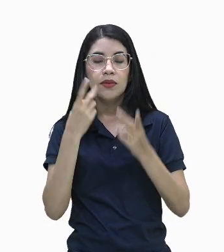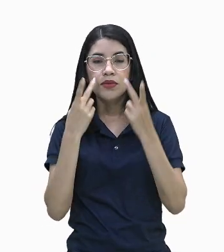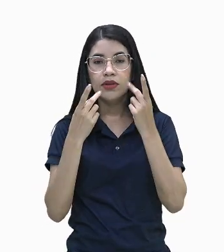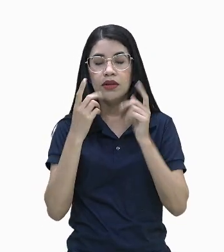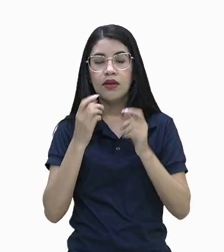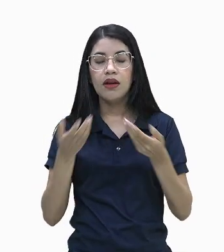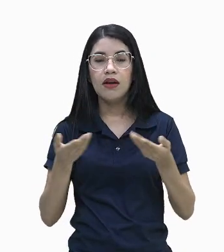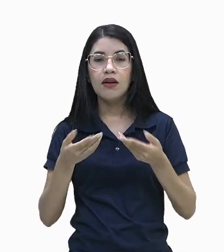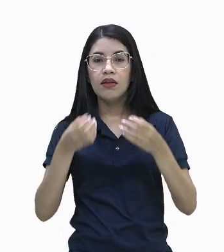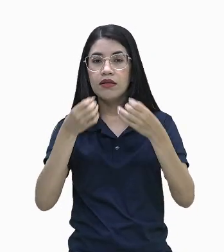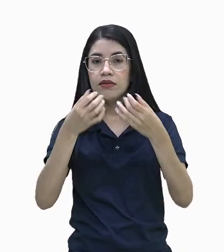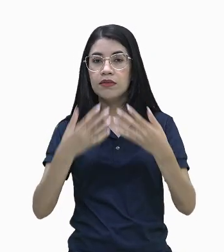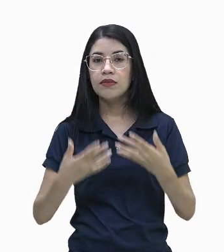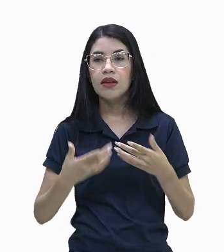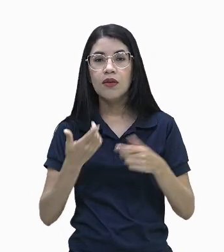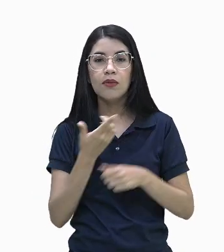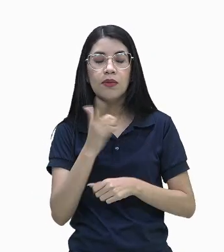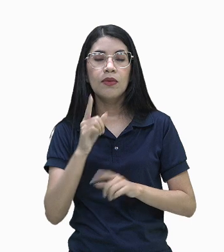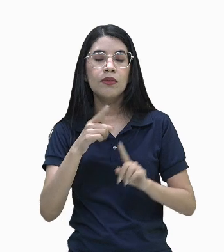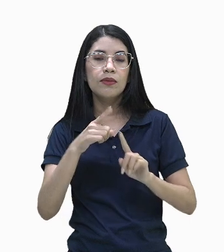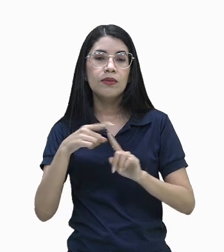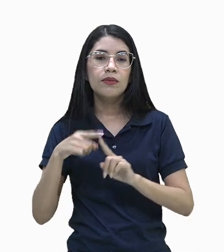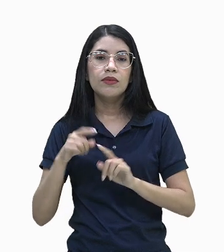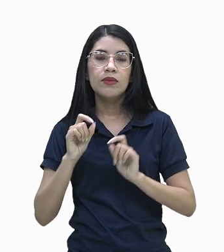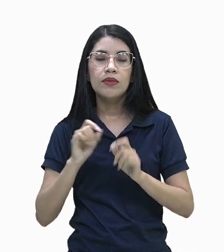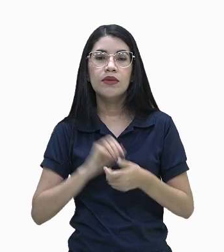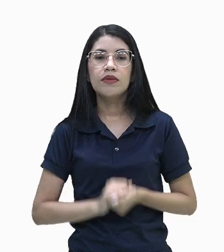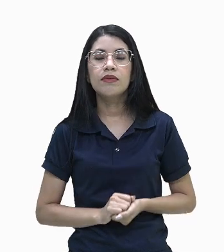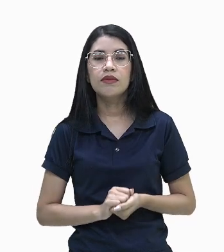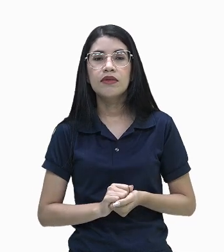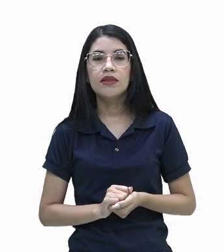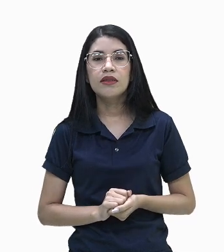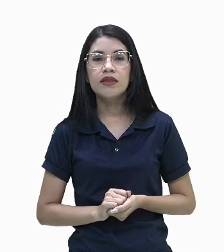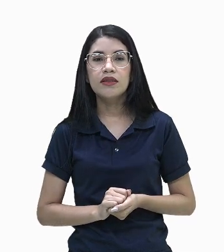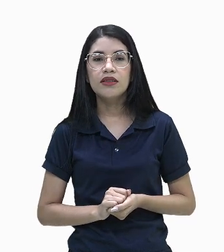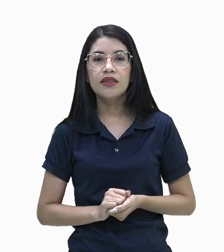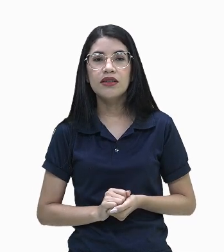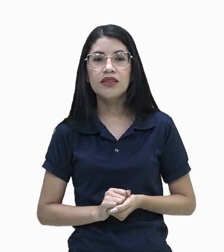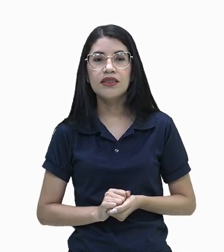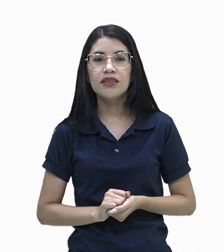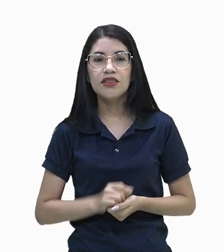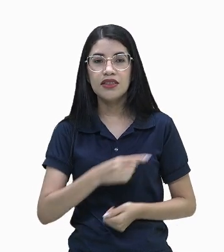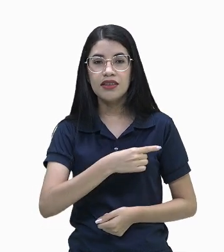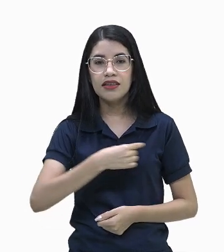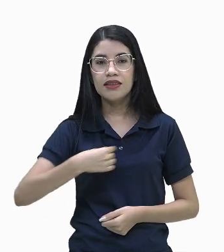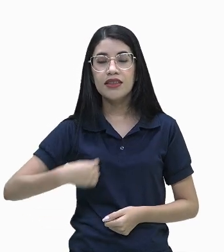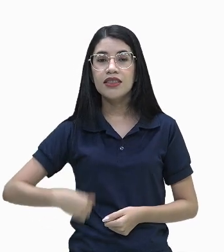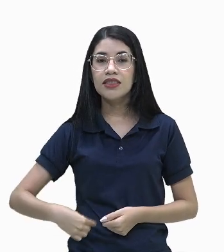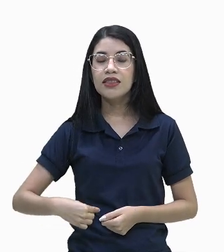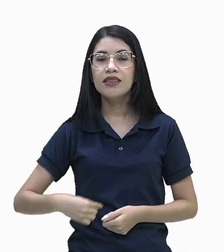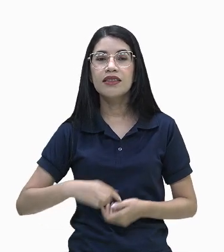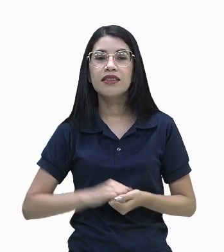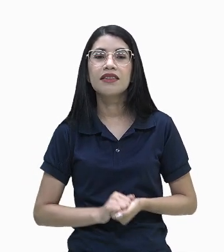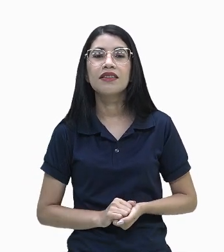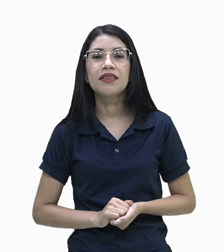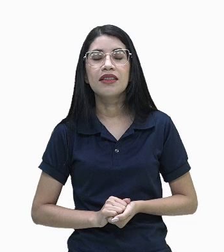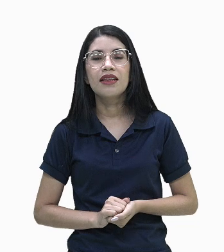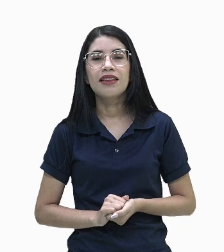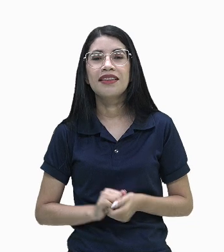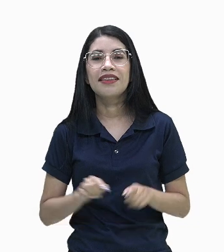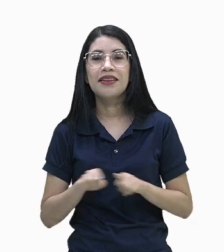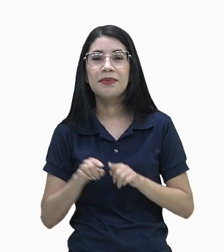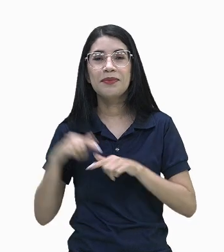falar agora de um outro tipo de teatro que é da China, tá? O teatro chinês, tradição e